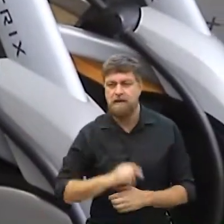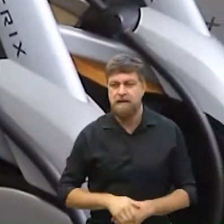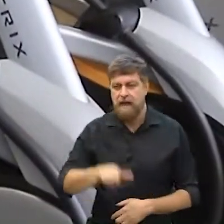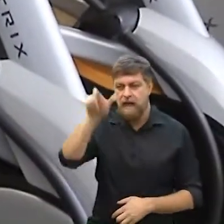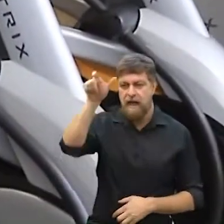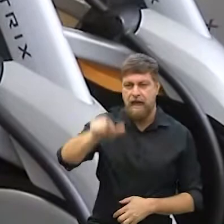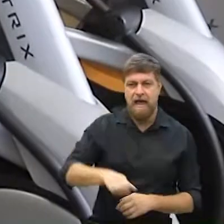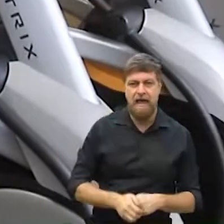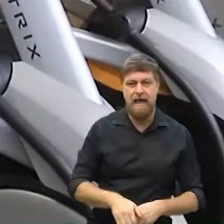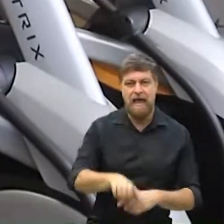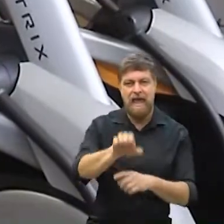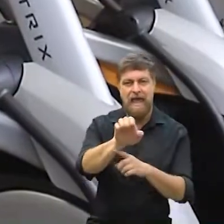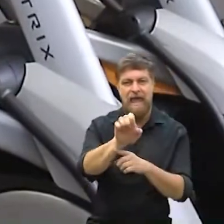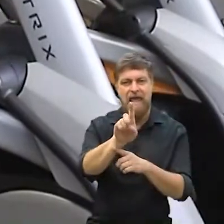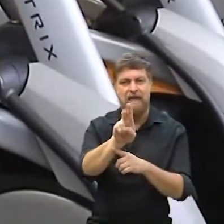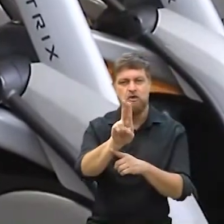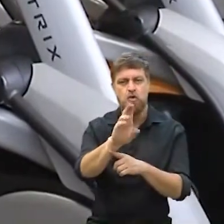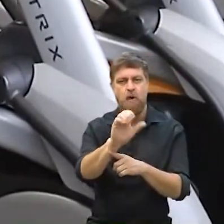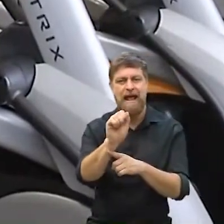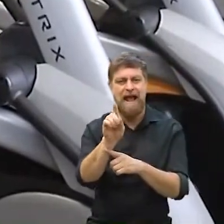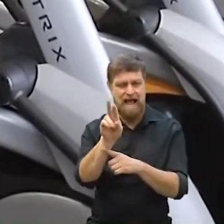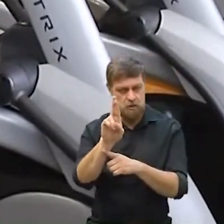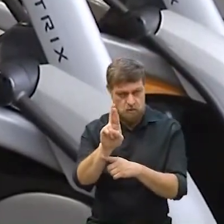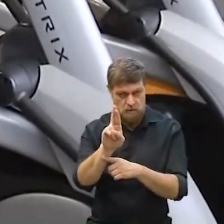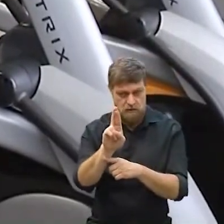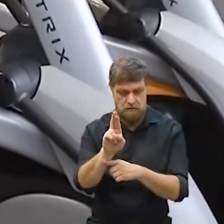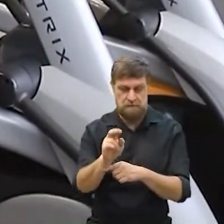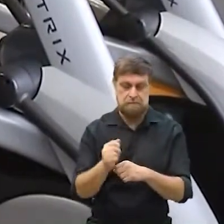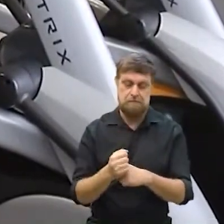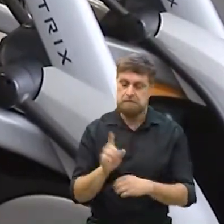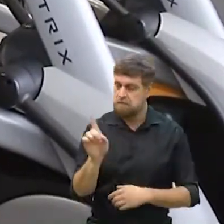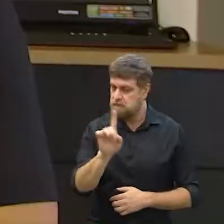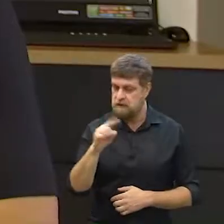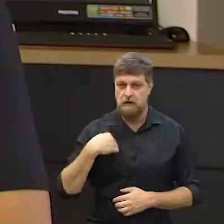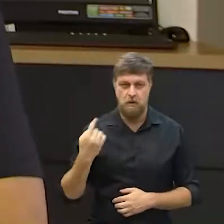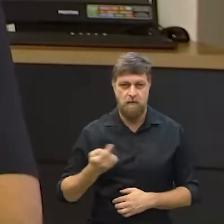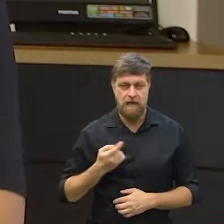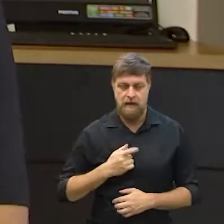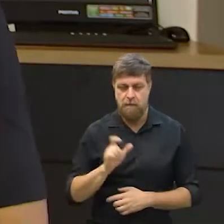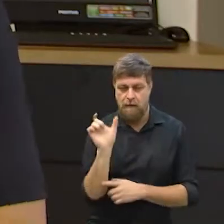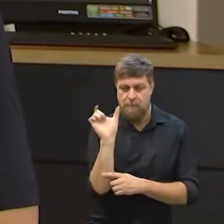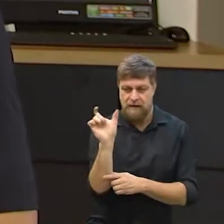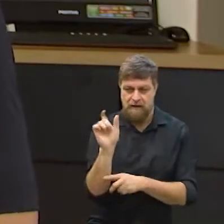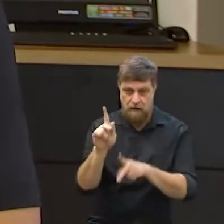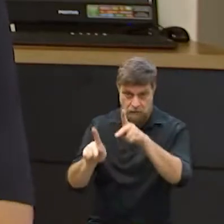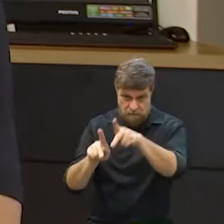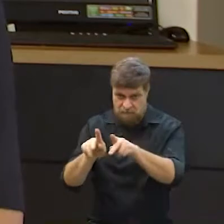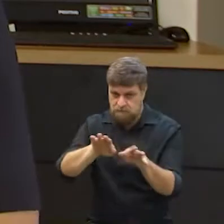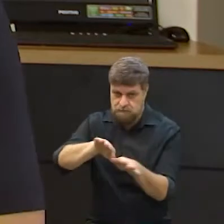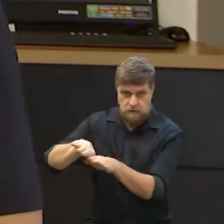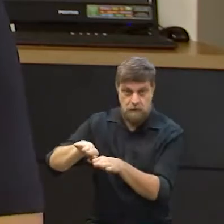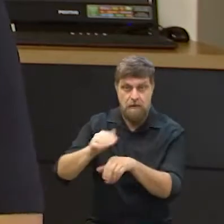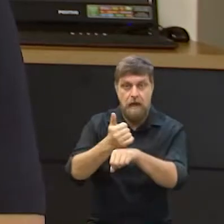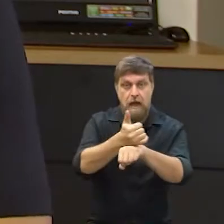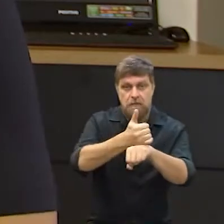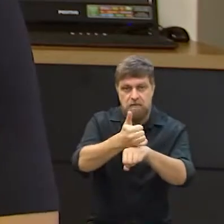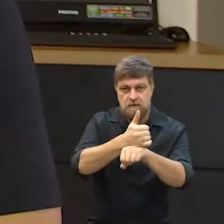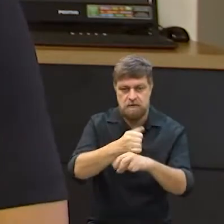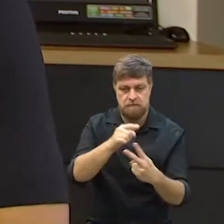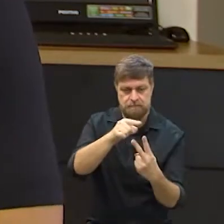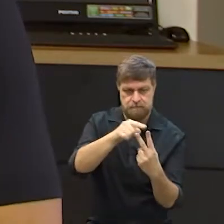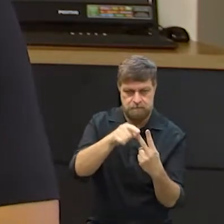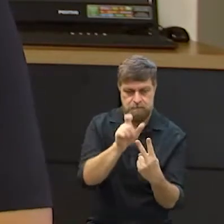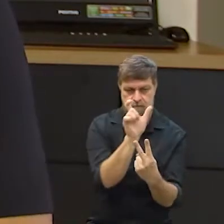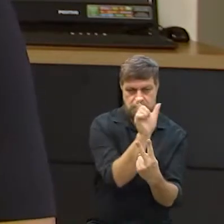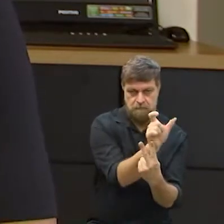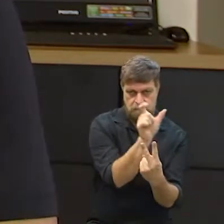falando educador físico, não é o termo correto. Não é um termo bem usual, né? Isso é mais um termo mais popular, mas profissionalmente a gente utiliza